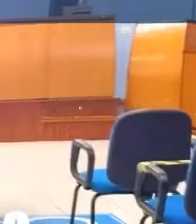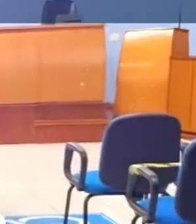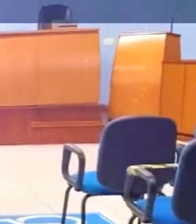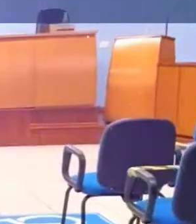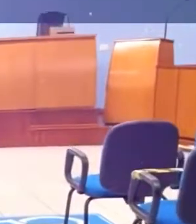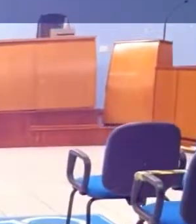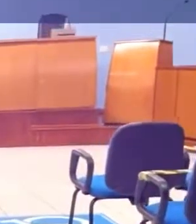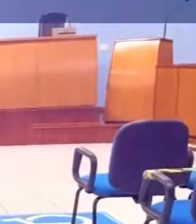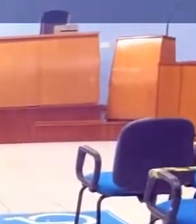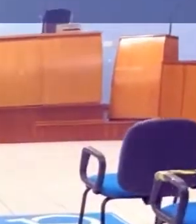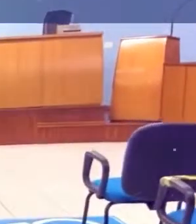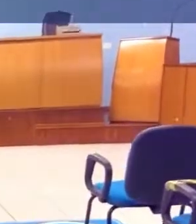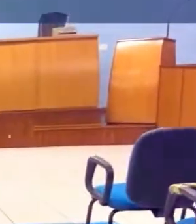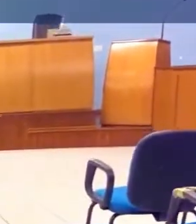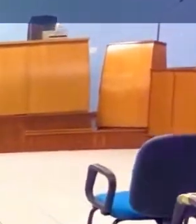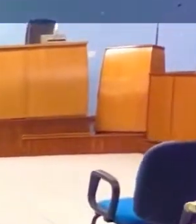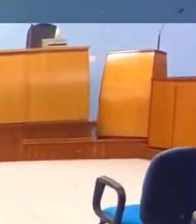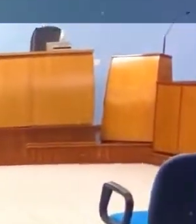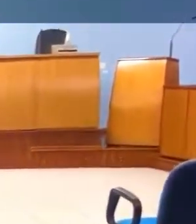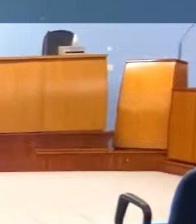E aí